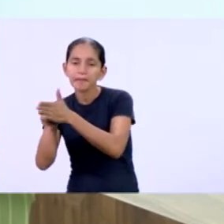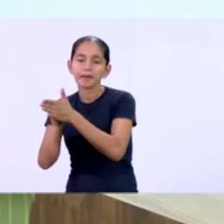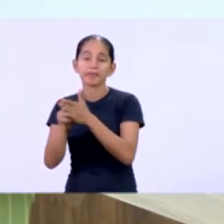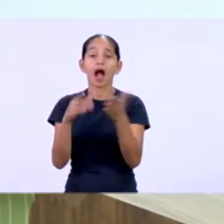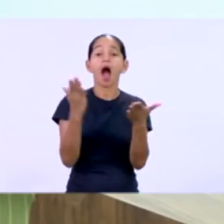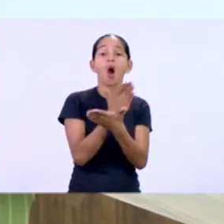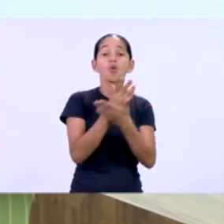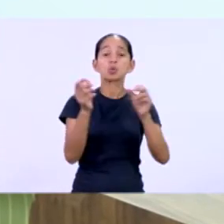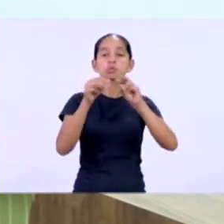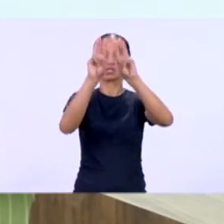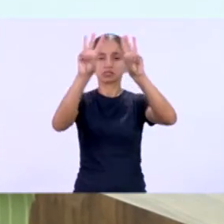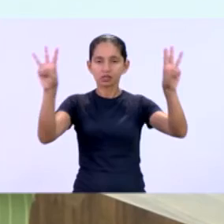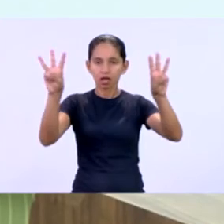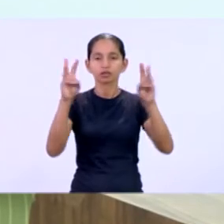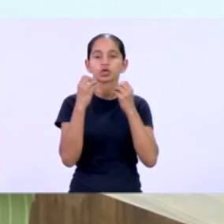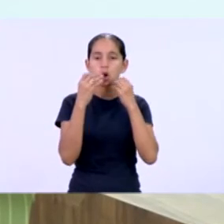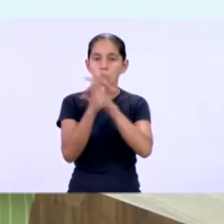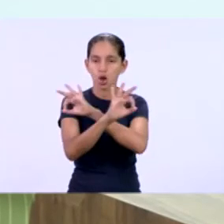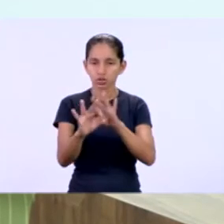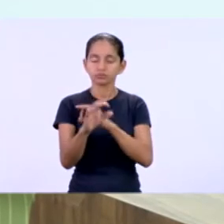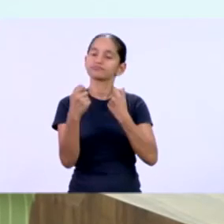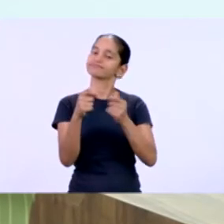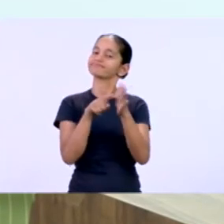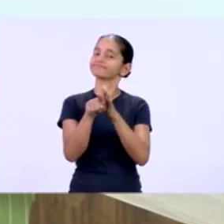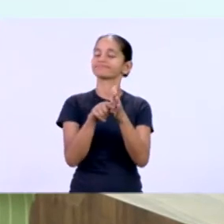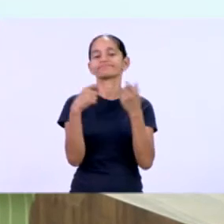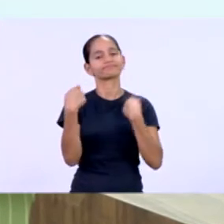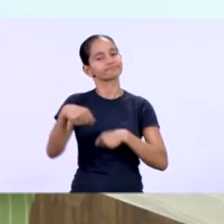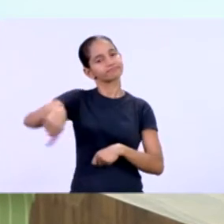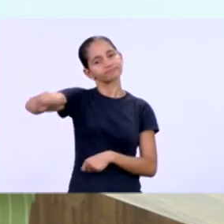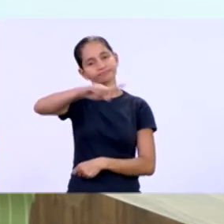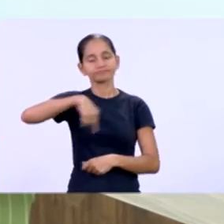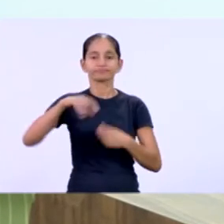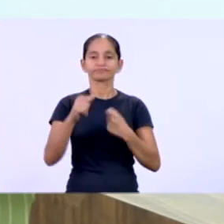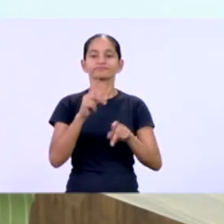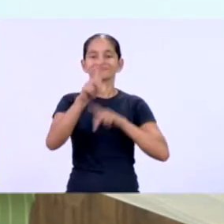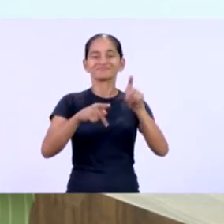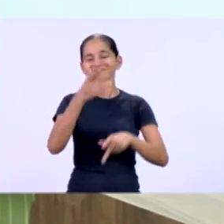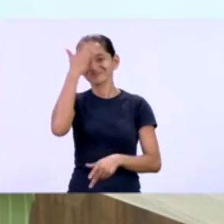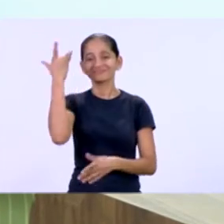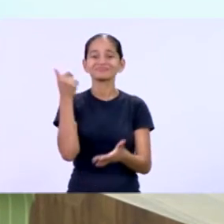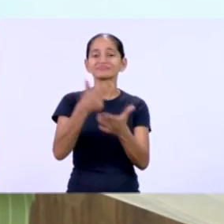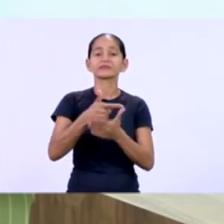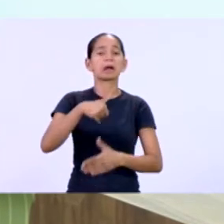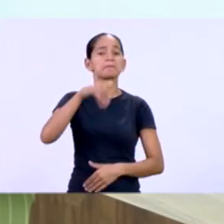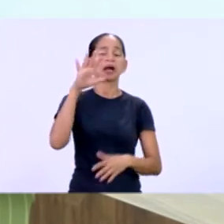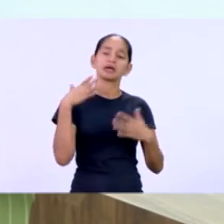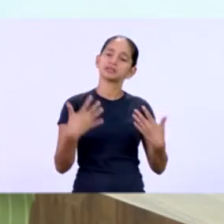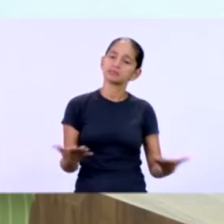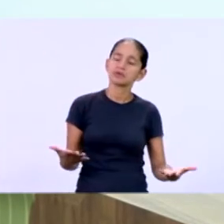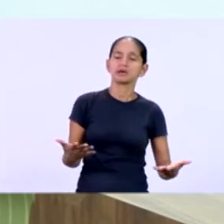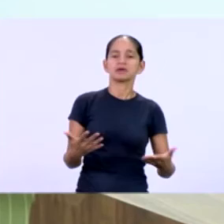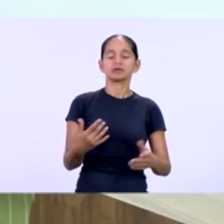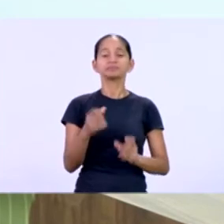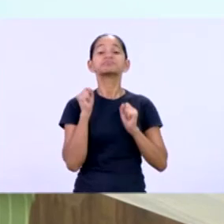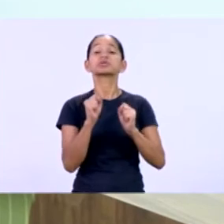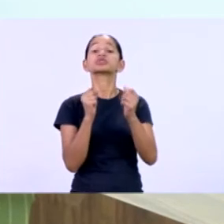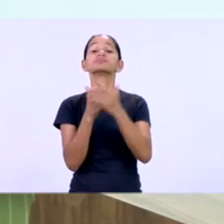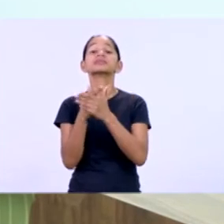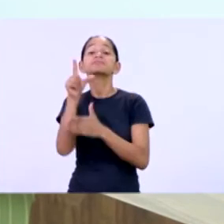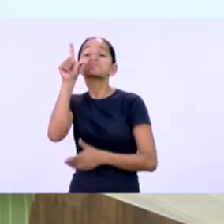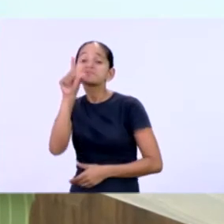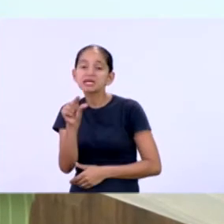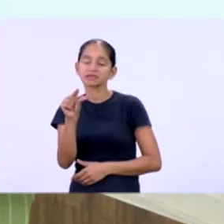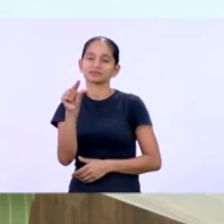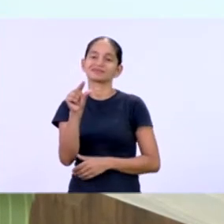renomados e acompanhar as mudanças na tributação para você e para a sua empresa, que às vezes a gente paga mais porque quer, poderia estar pagando menos, já que a carga é tão